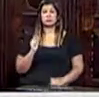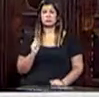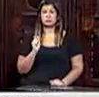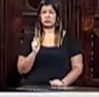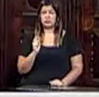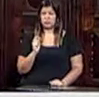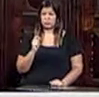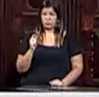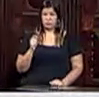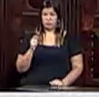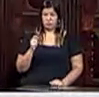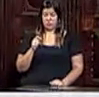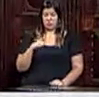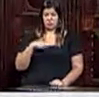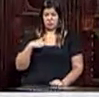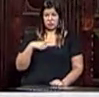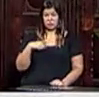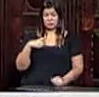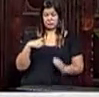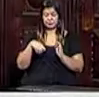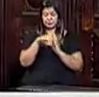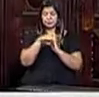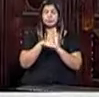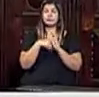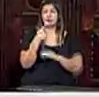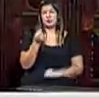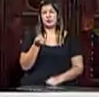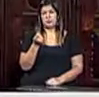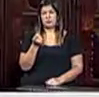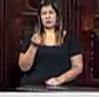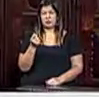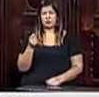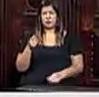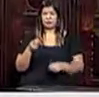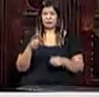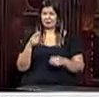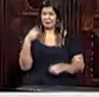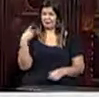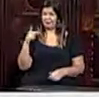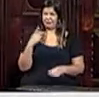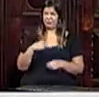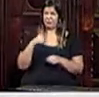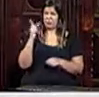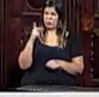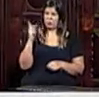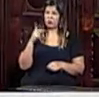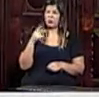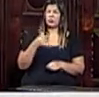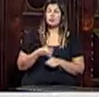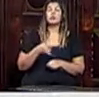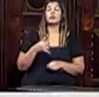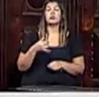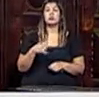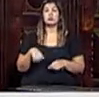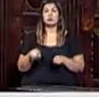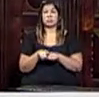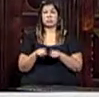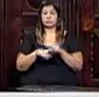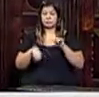na não atualização dos preços de petróleo para a tributação